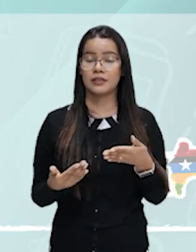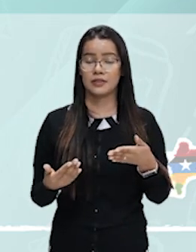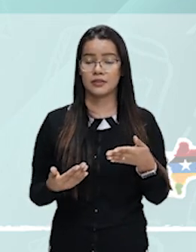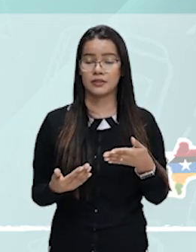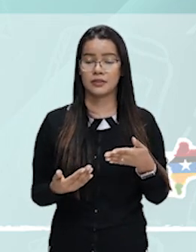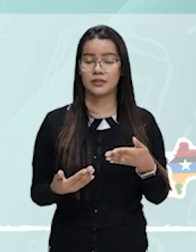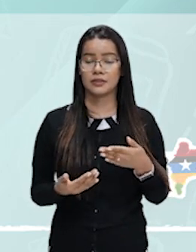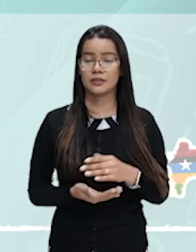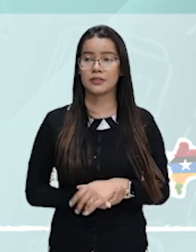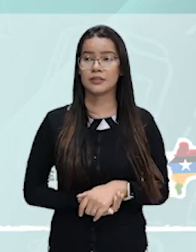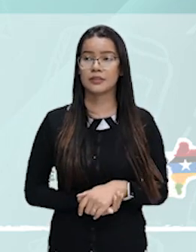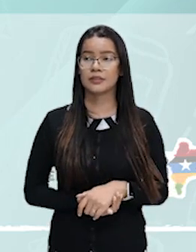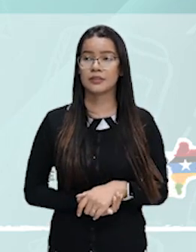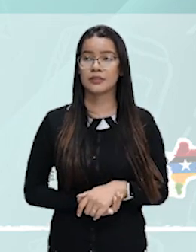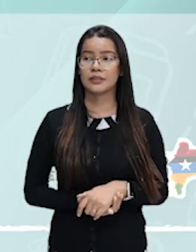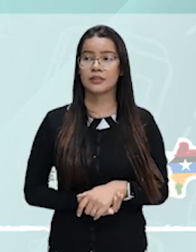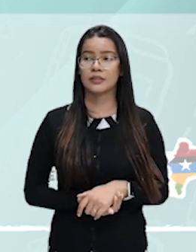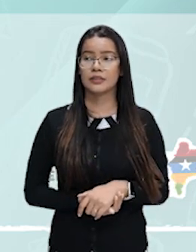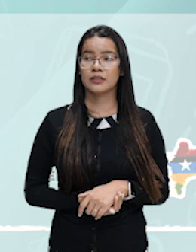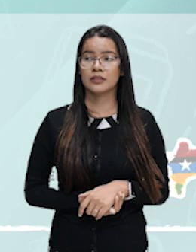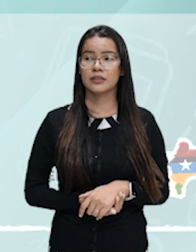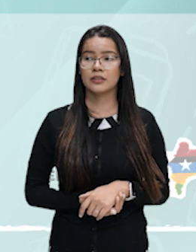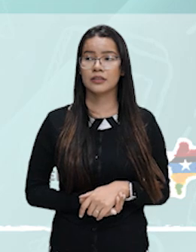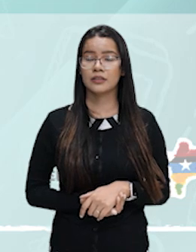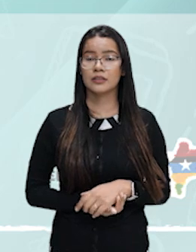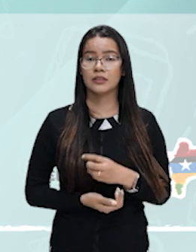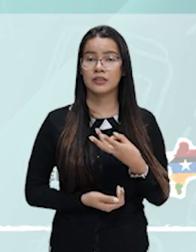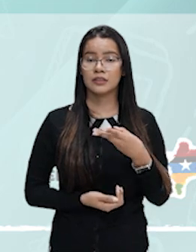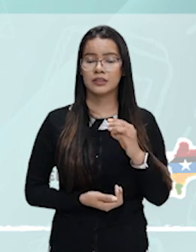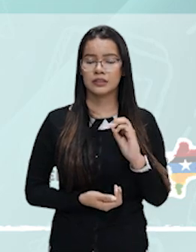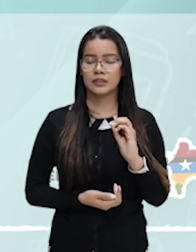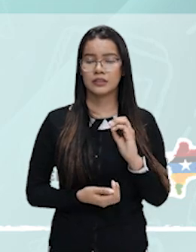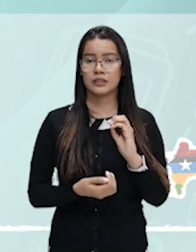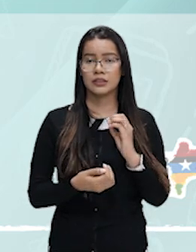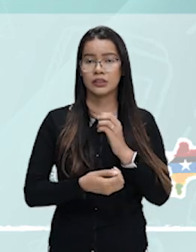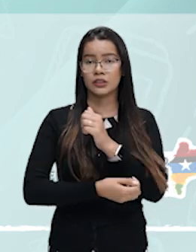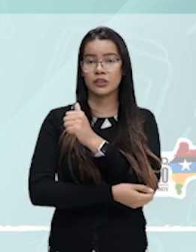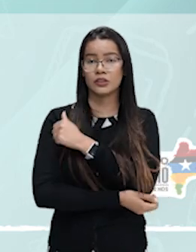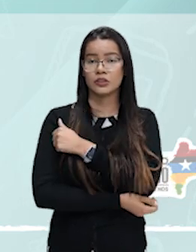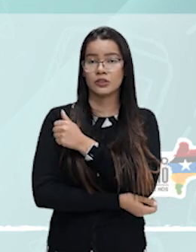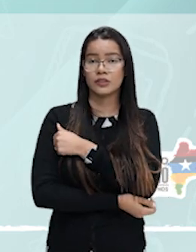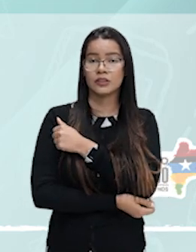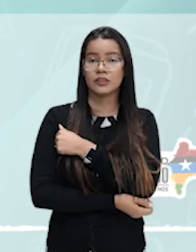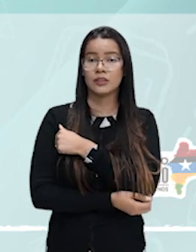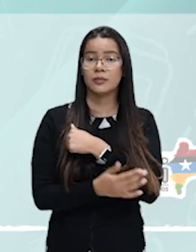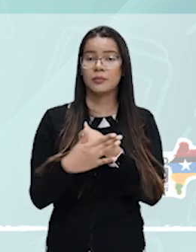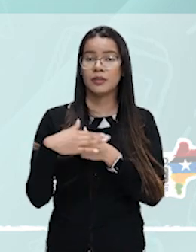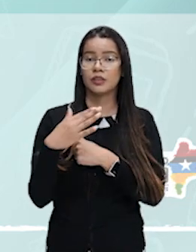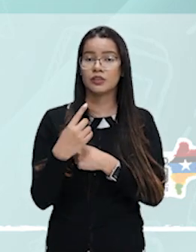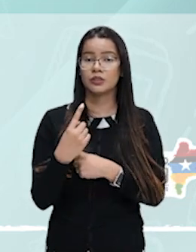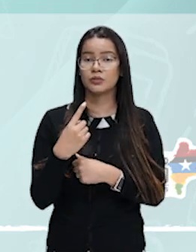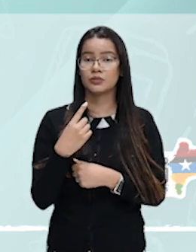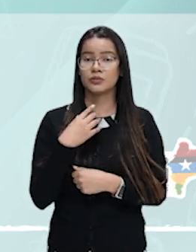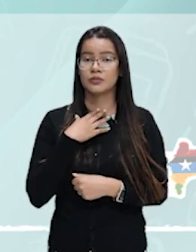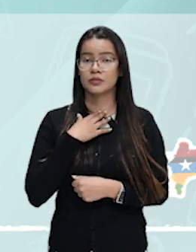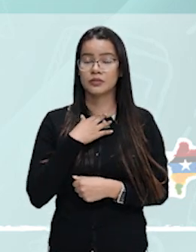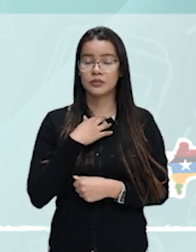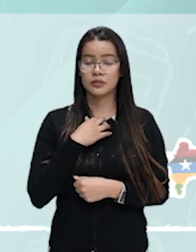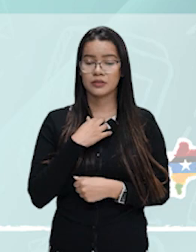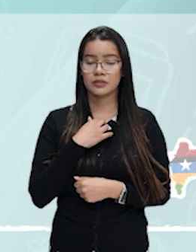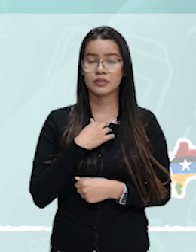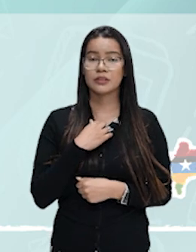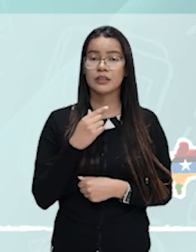presente. Are eu uso para o plural. 30 estudantes é mais de um, então está no plural.